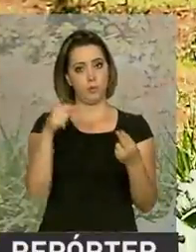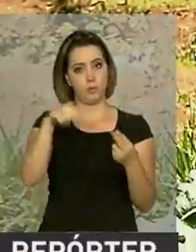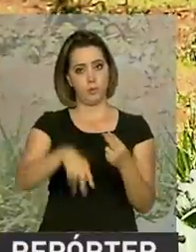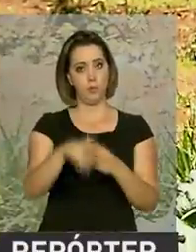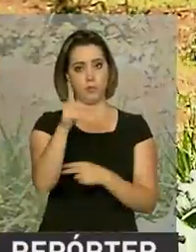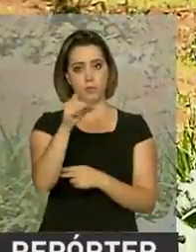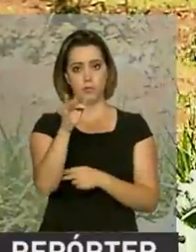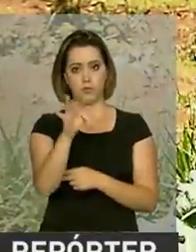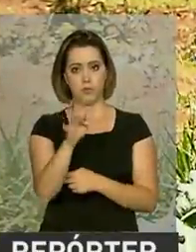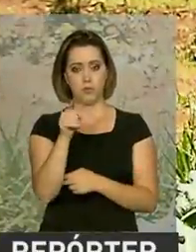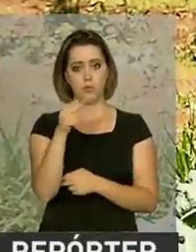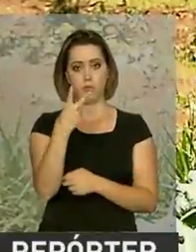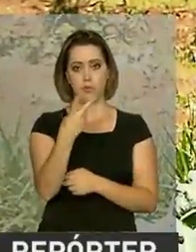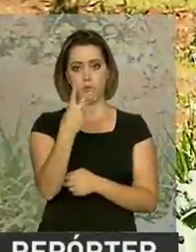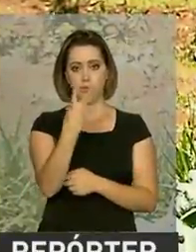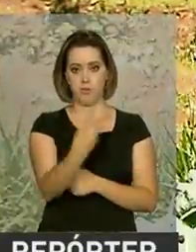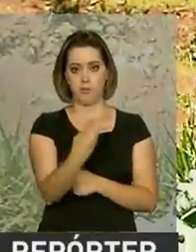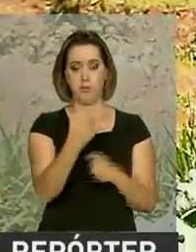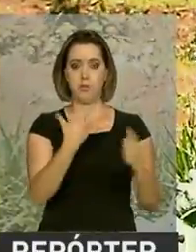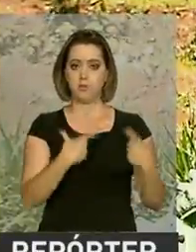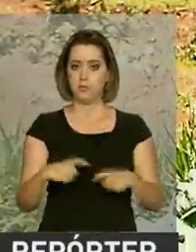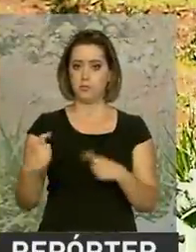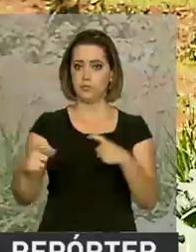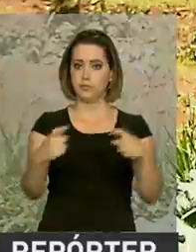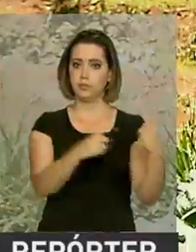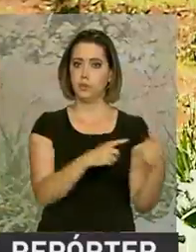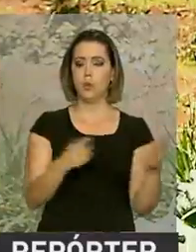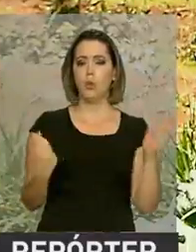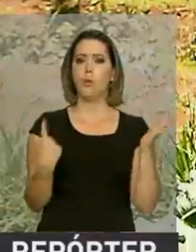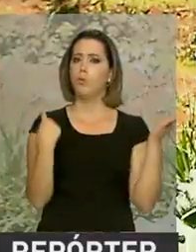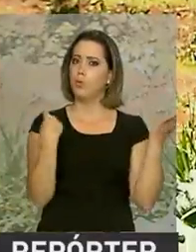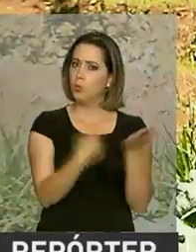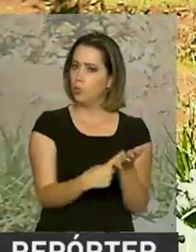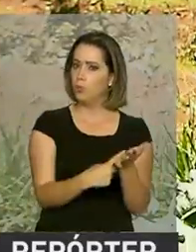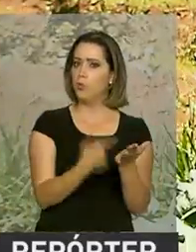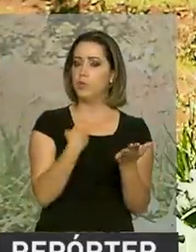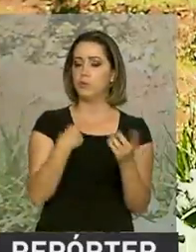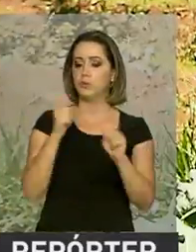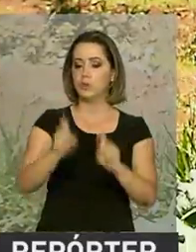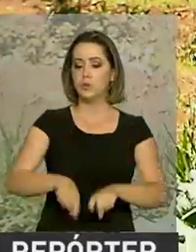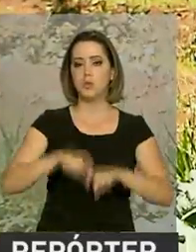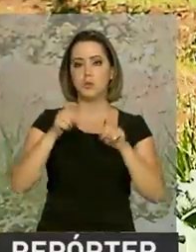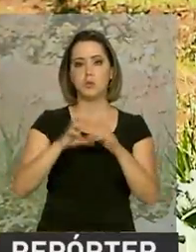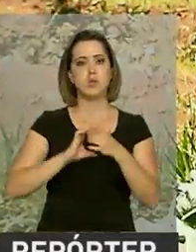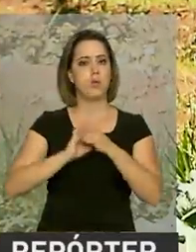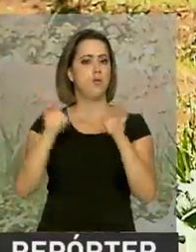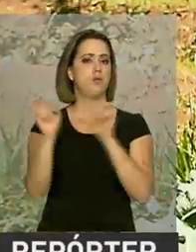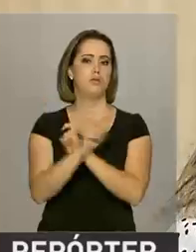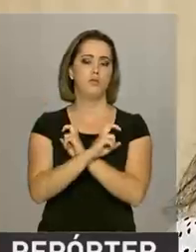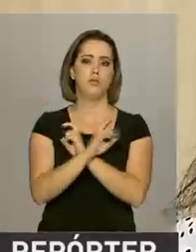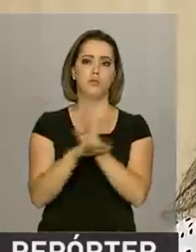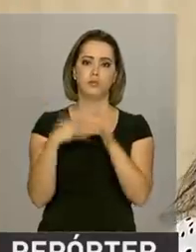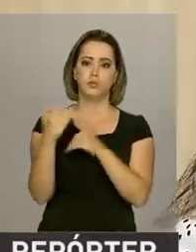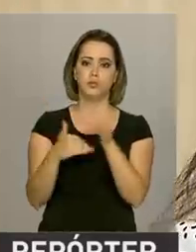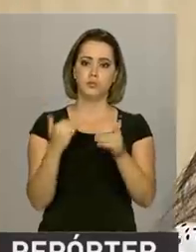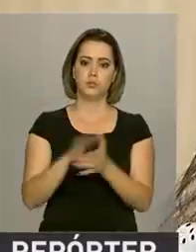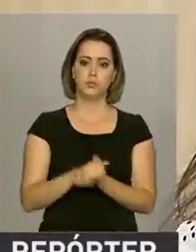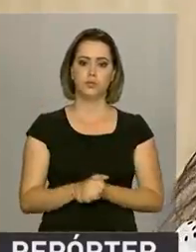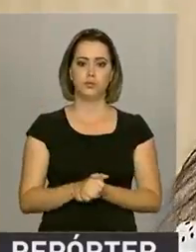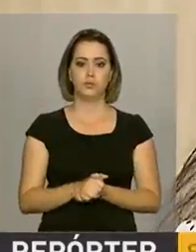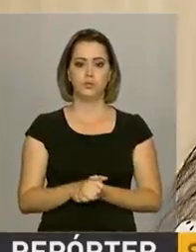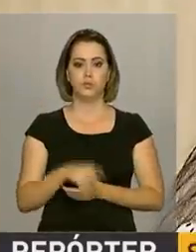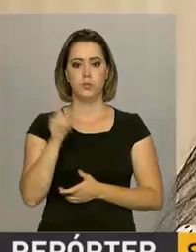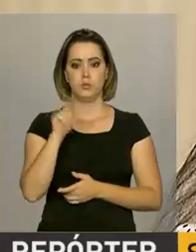distrito federal são 23 unidades com o compromisso de uma produção orgânica e sustentável é uma parceria